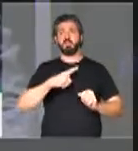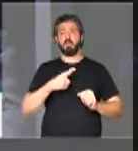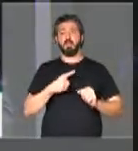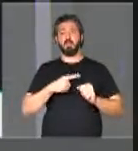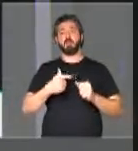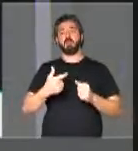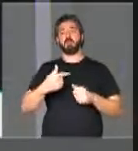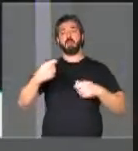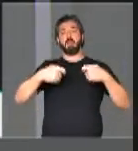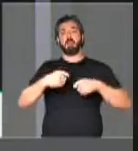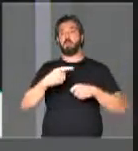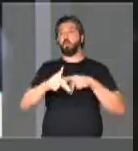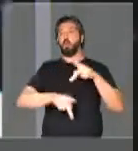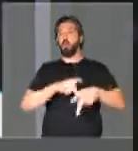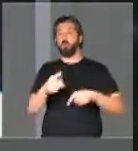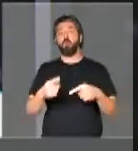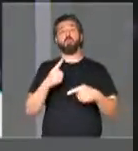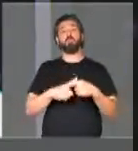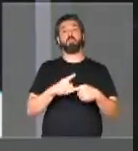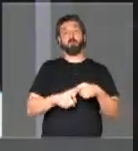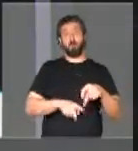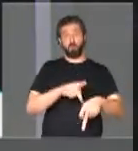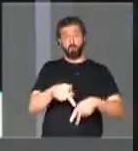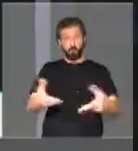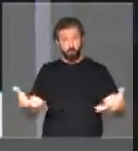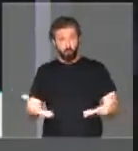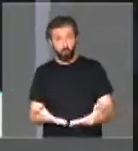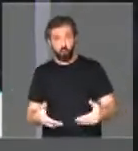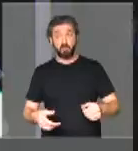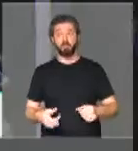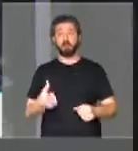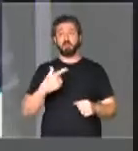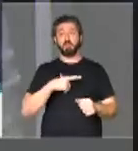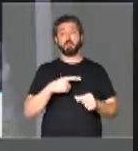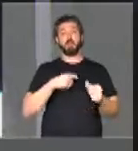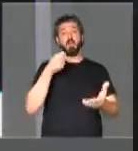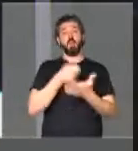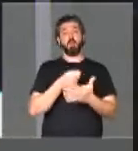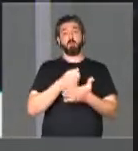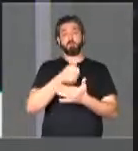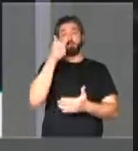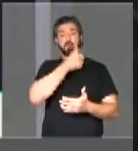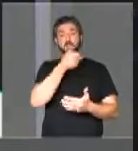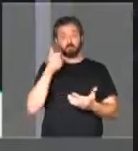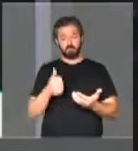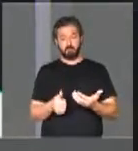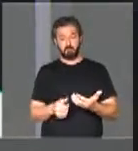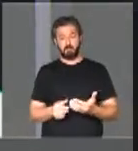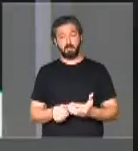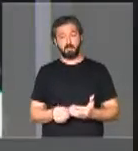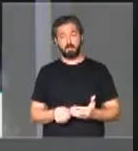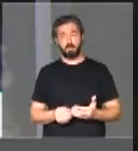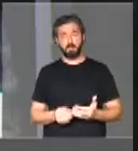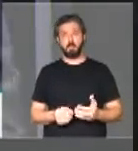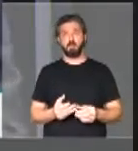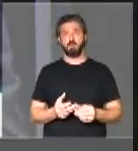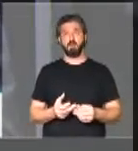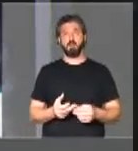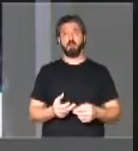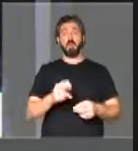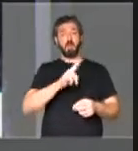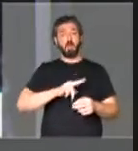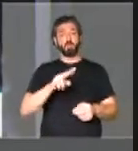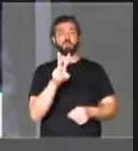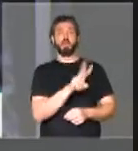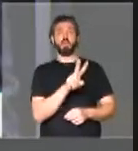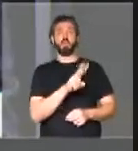contar com a boa vontade do brasileiro, porque o brasileiro hoje está obrigado a